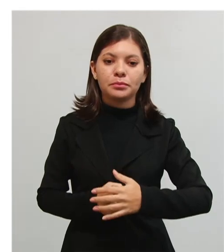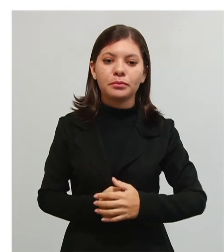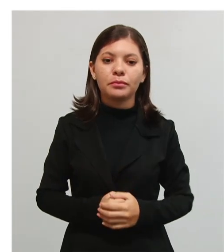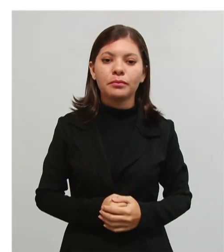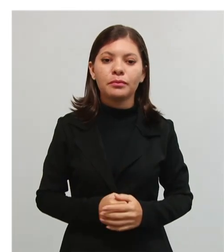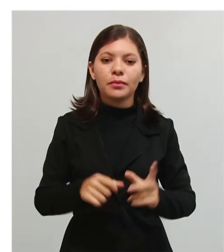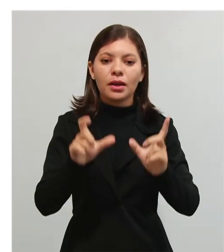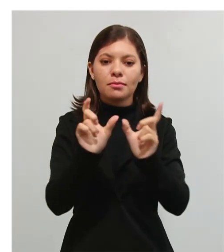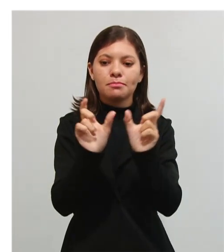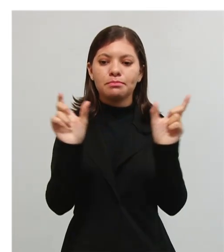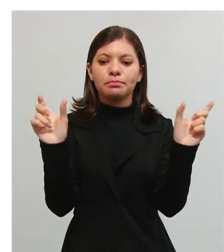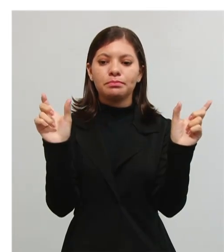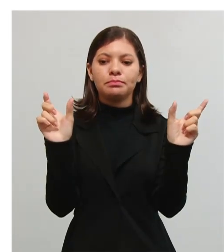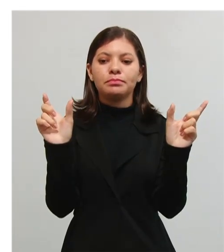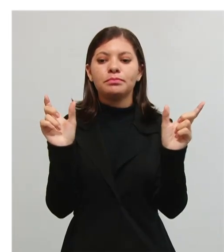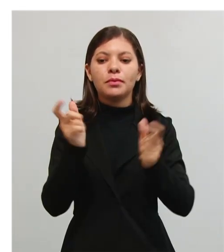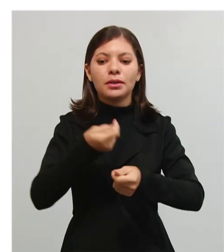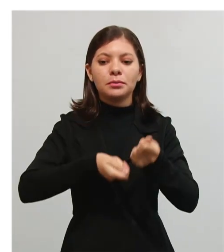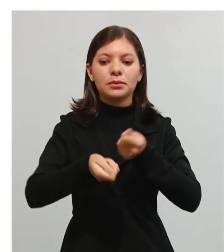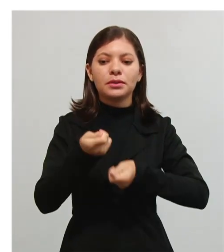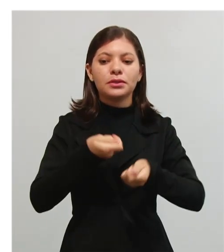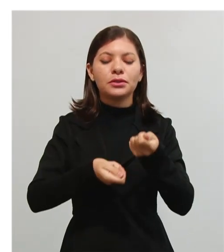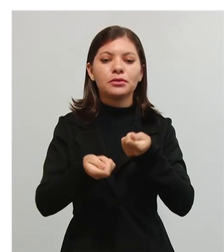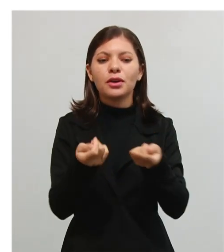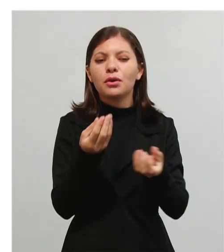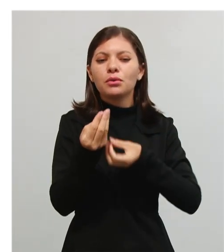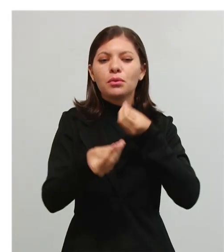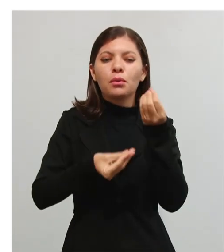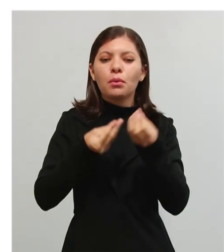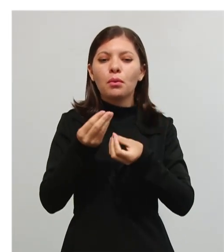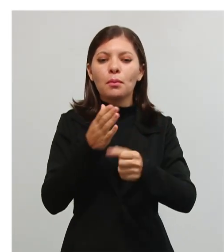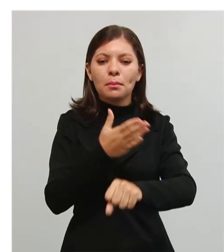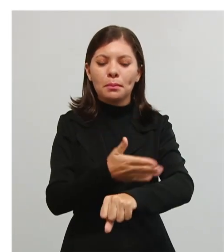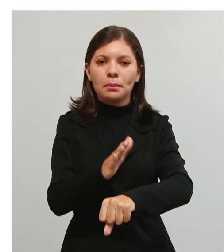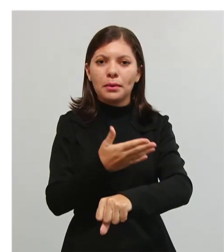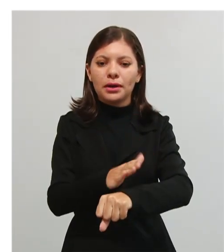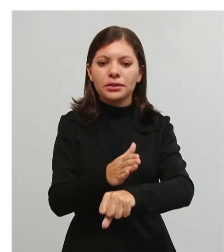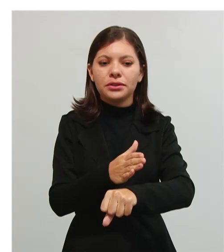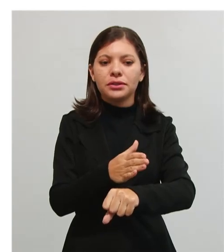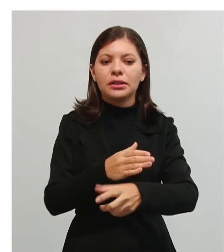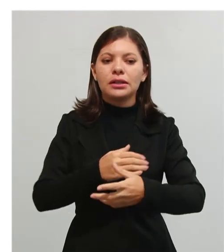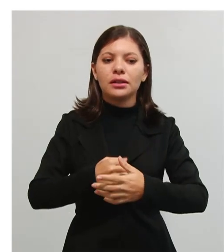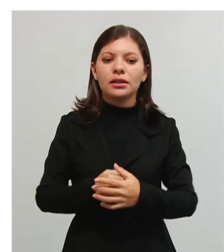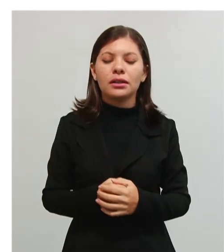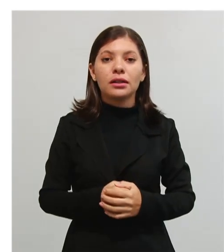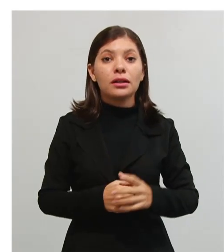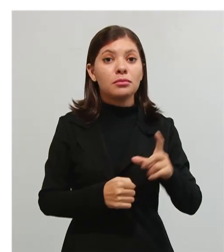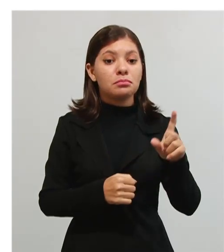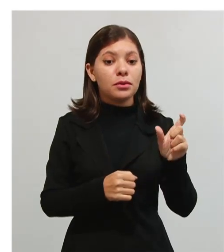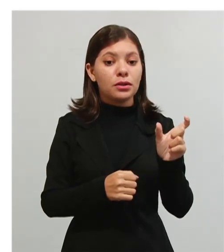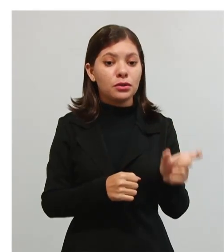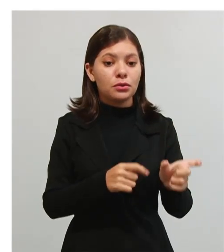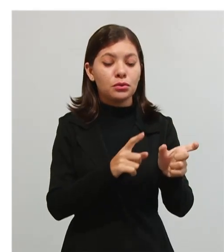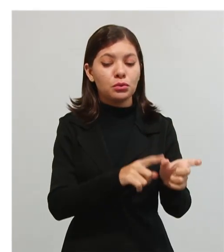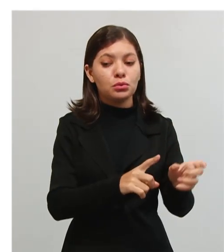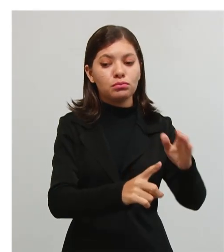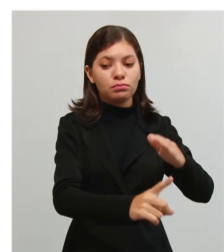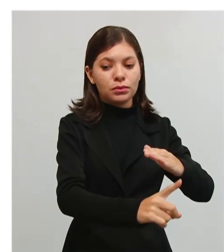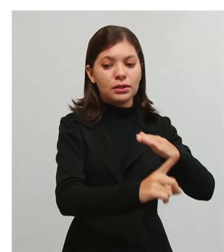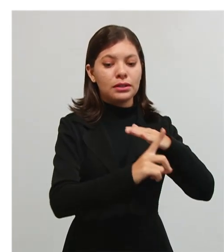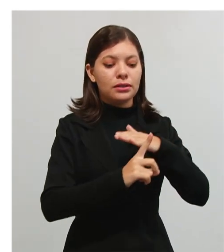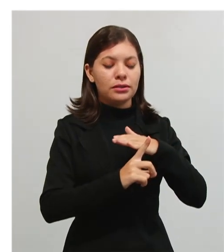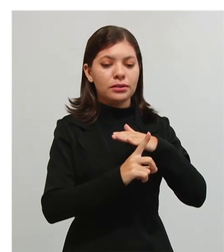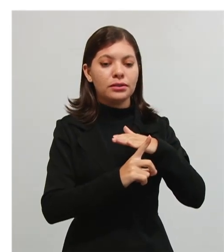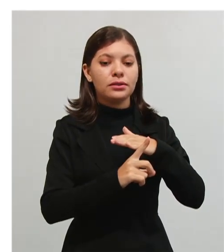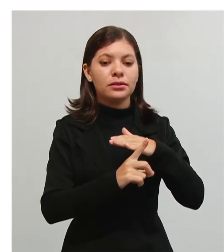Negociação administrativa ocorre de forma prática entre os envolvidos, o tomador, que são